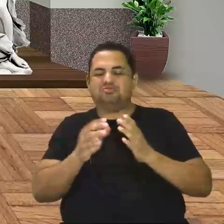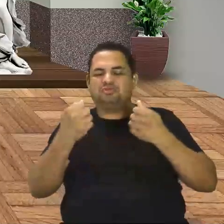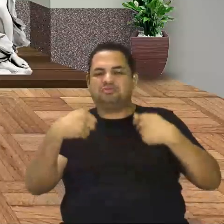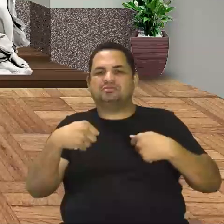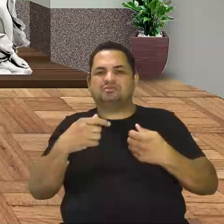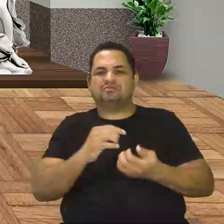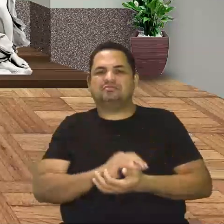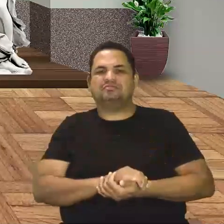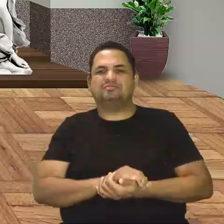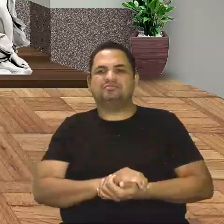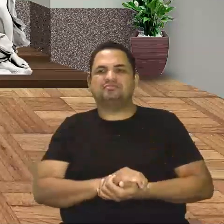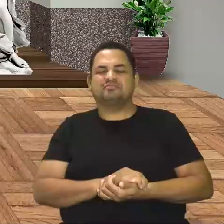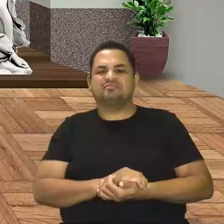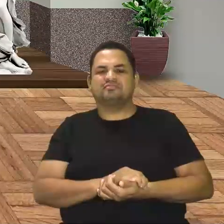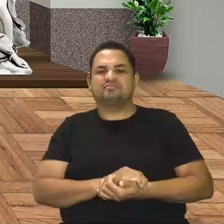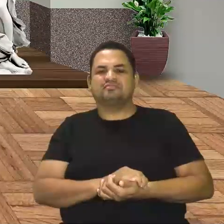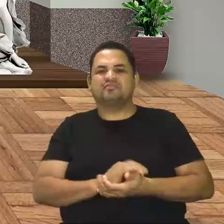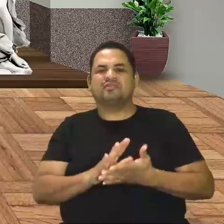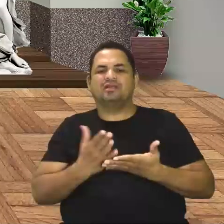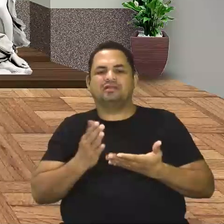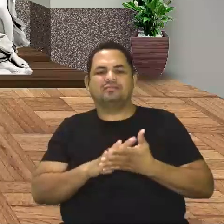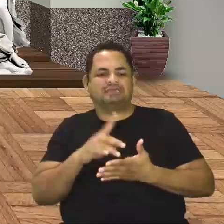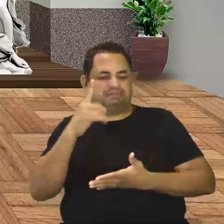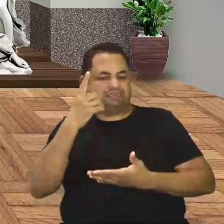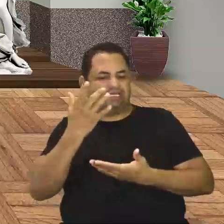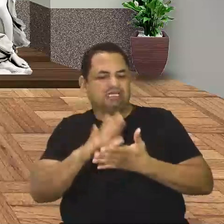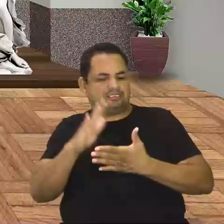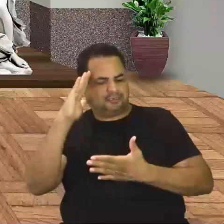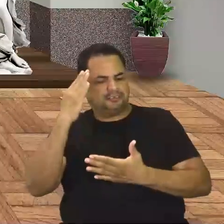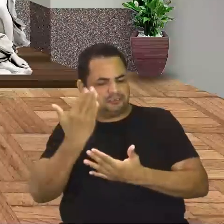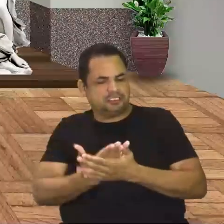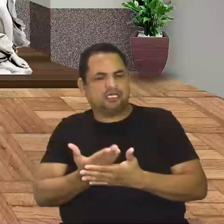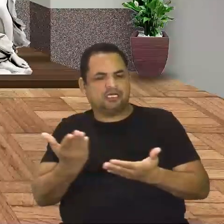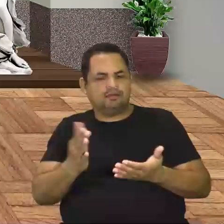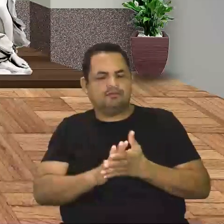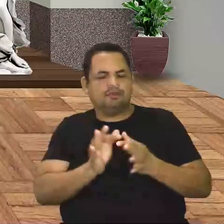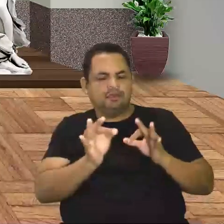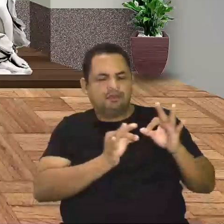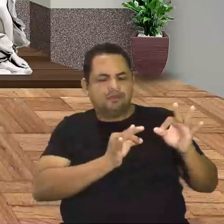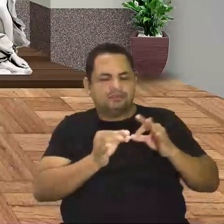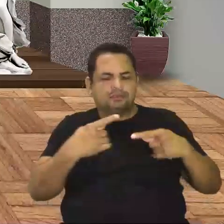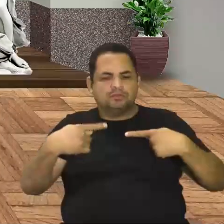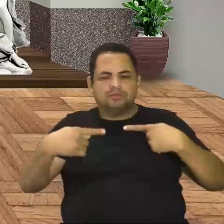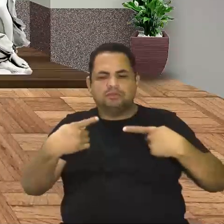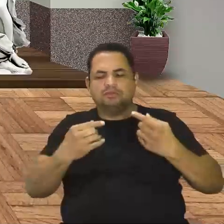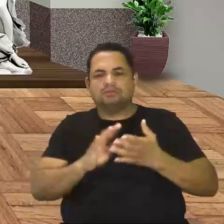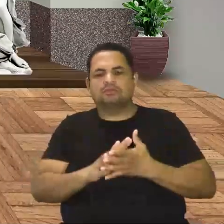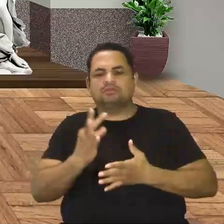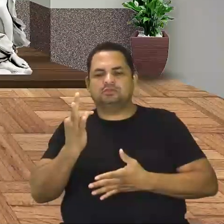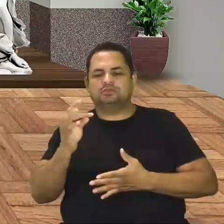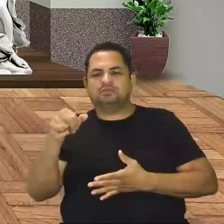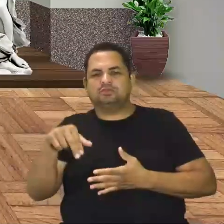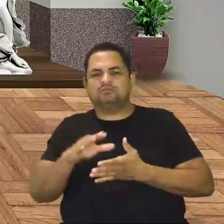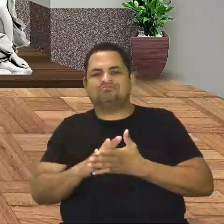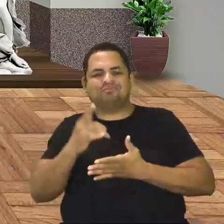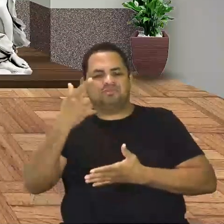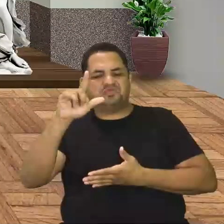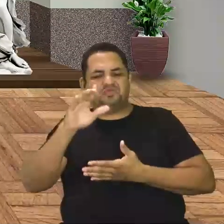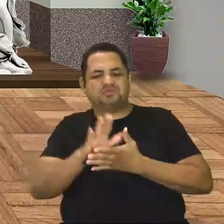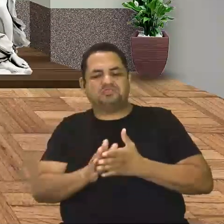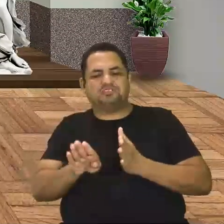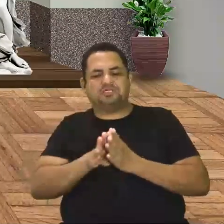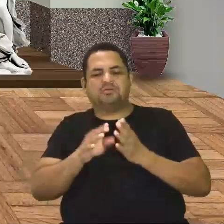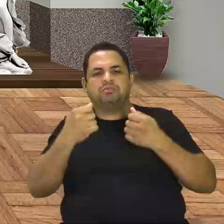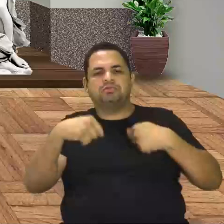posse. Todo mundo apostava nele. Todo mundo apostava na articulação de Tancredo Neves. Mas ele não consegue tomar